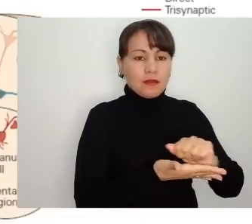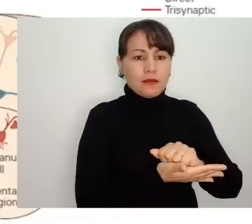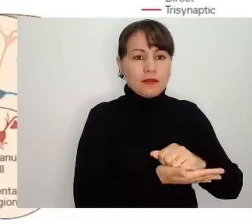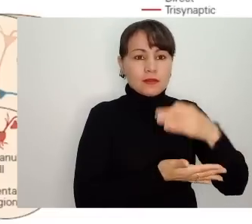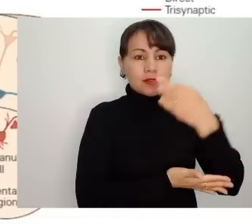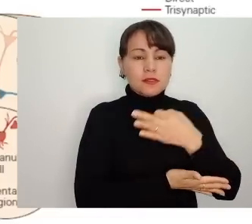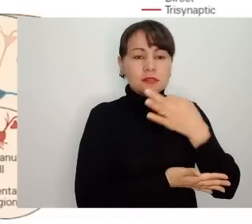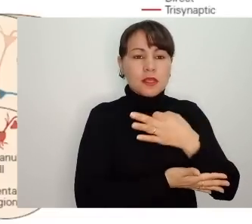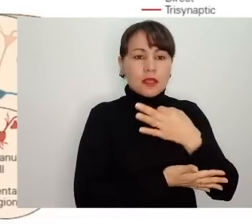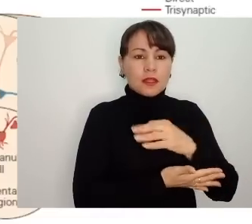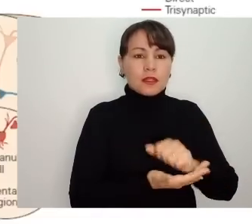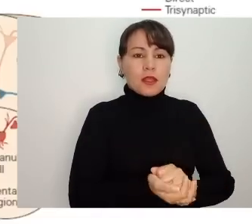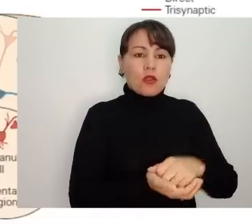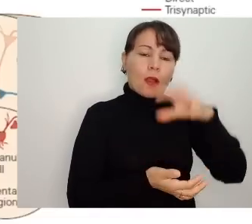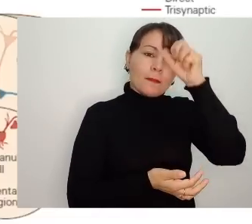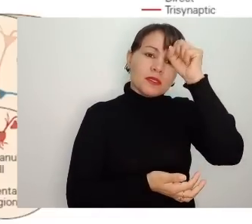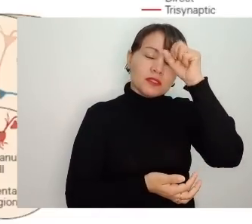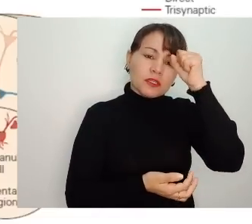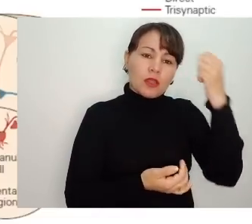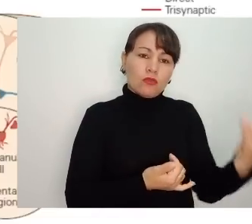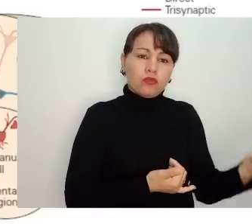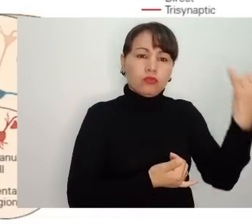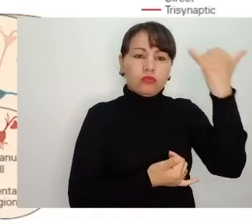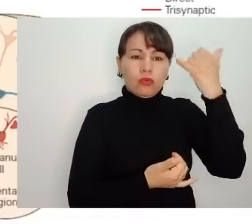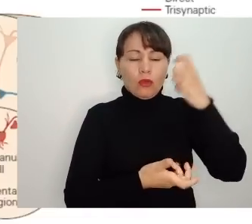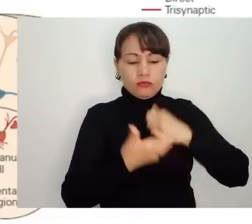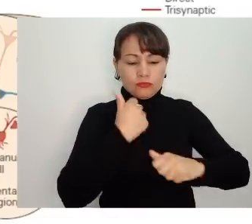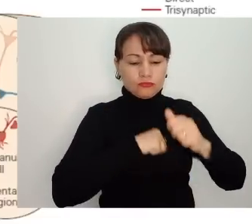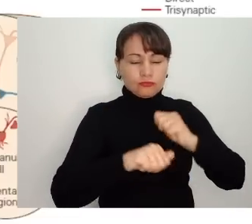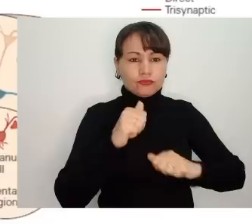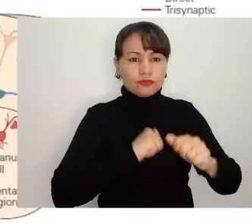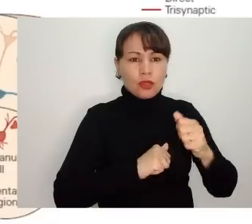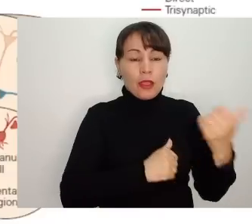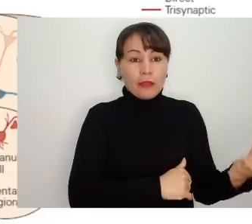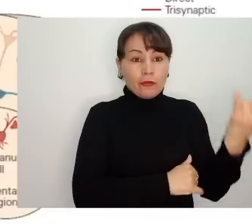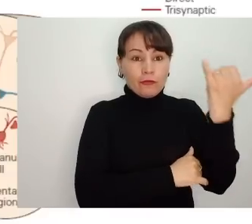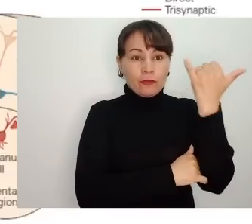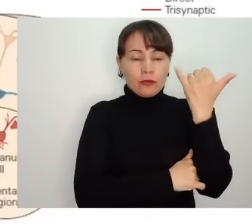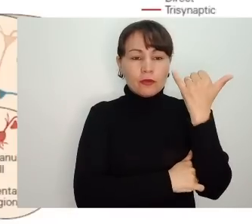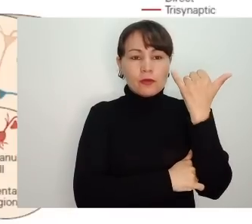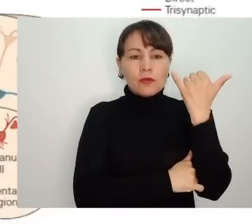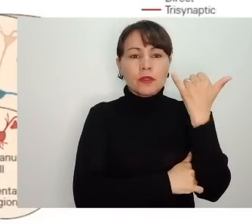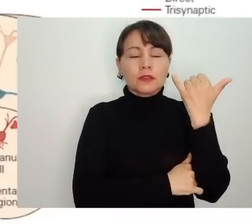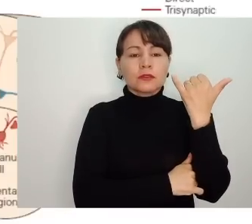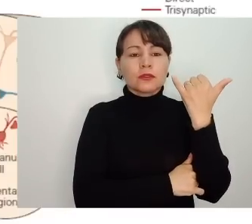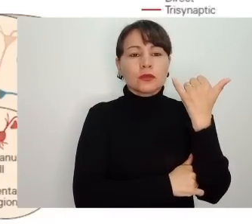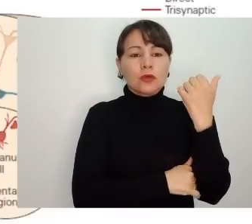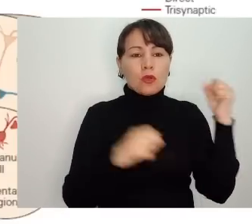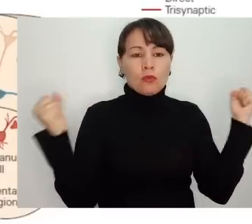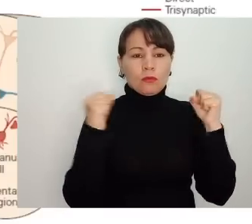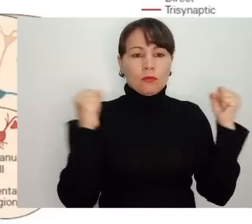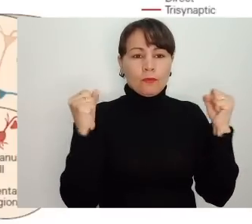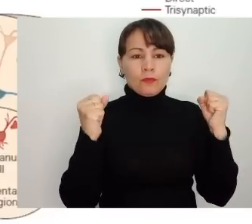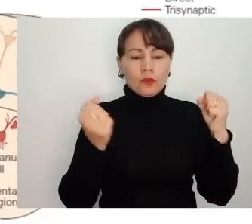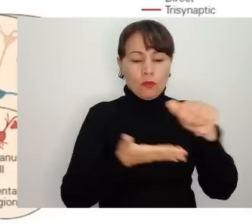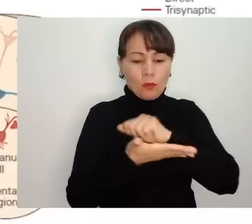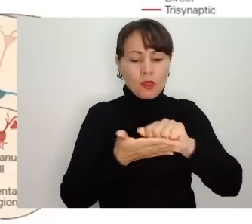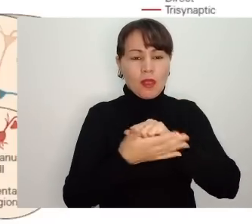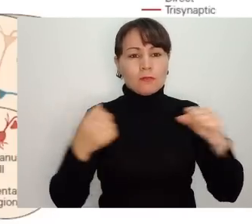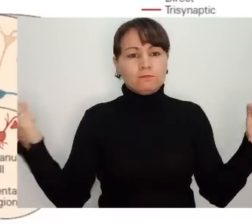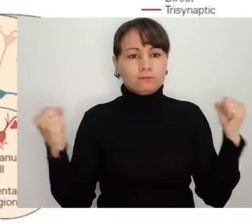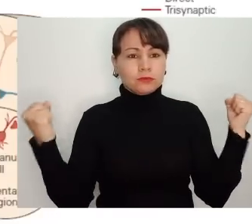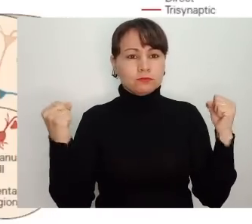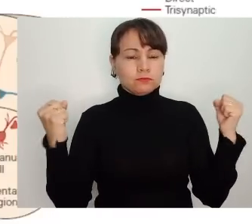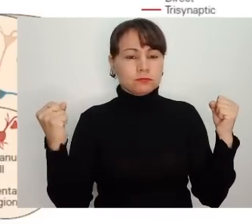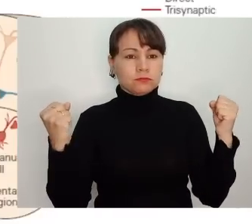localização, como, por exemplo, informações cognitivas vão para as áreas executivas, informações motoras vão para